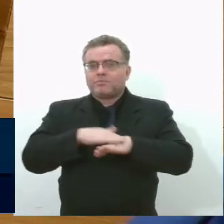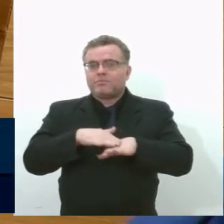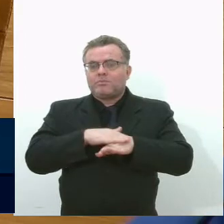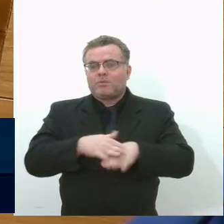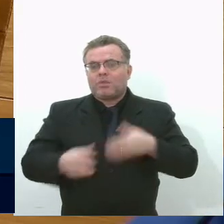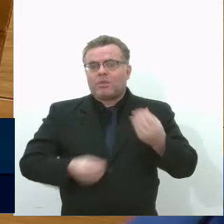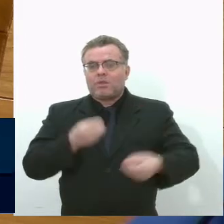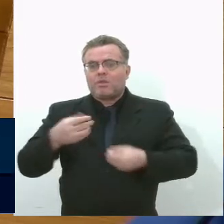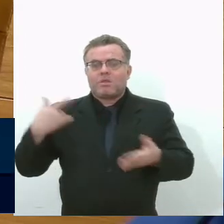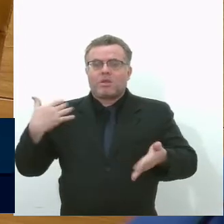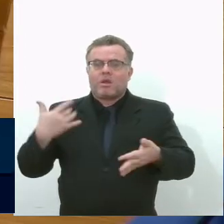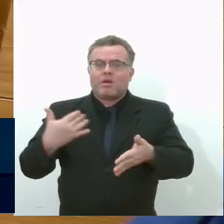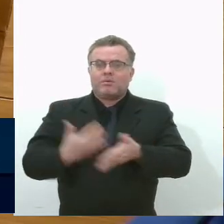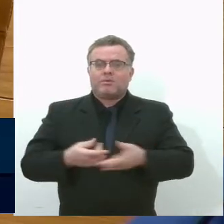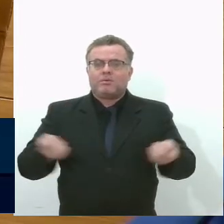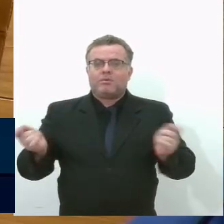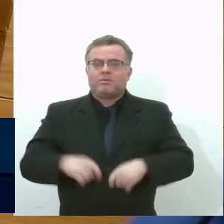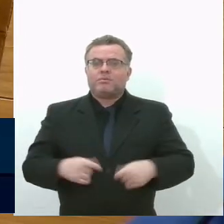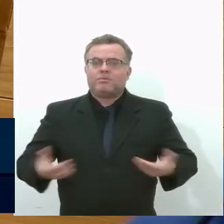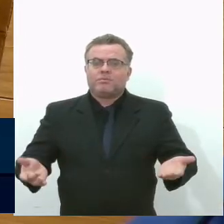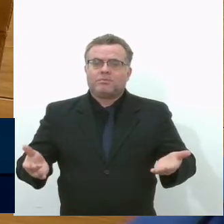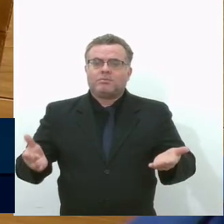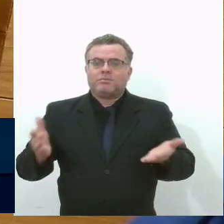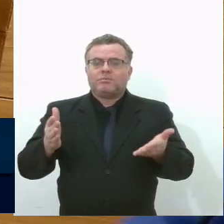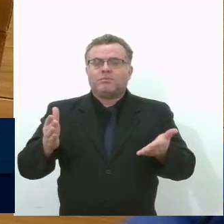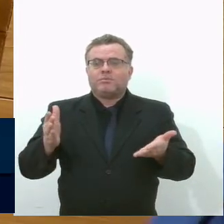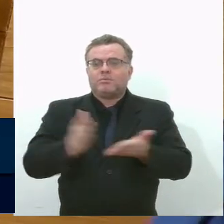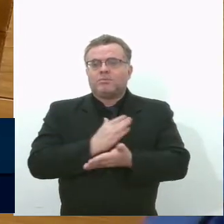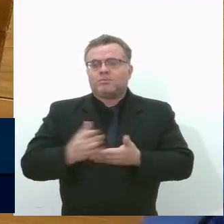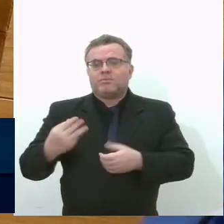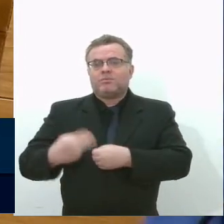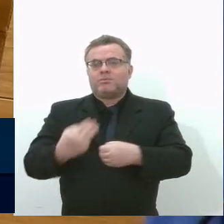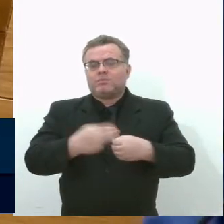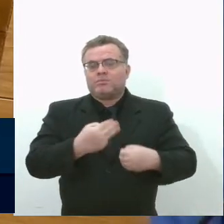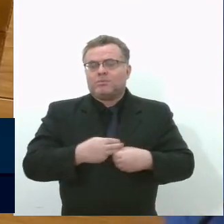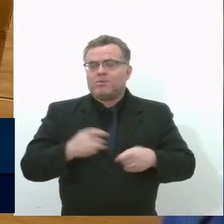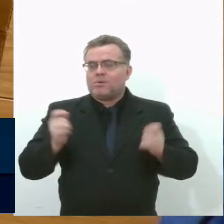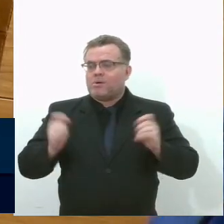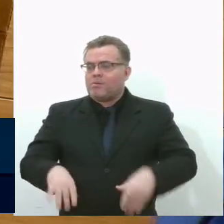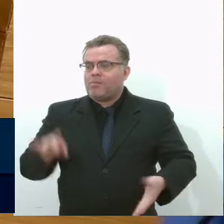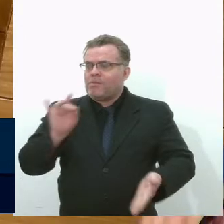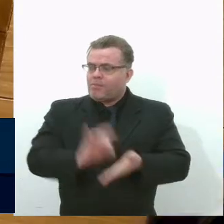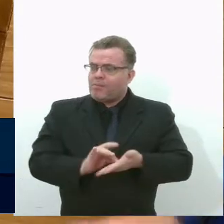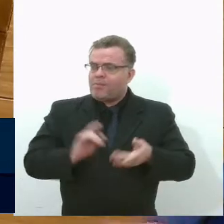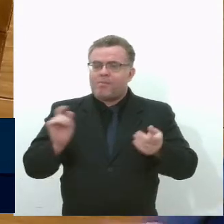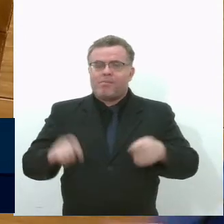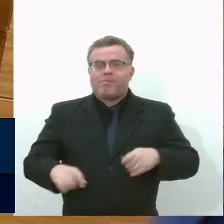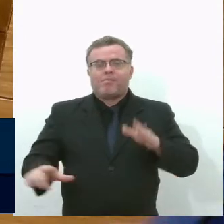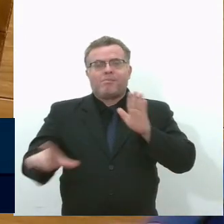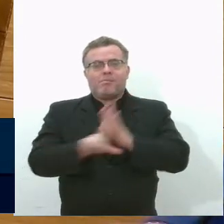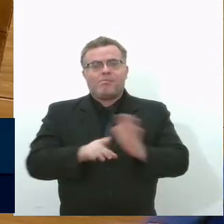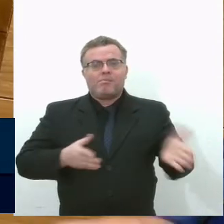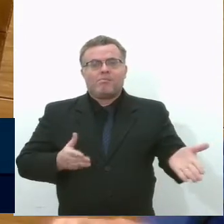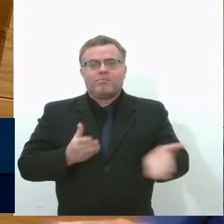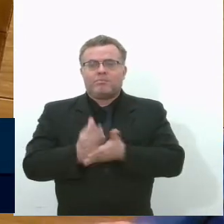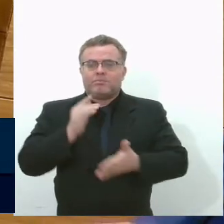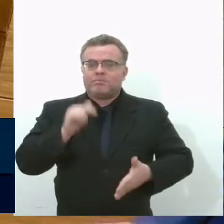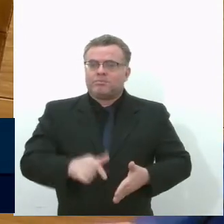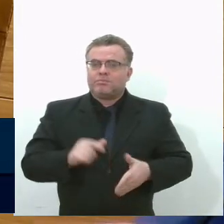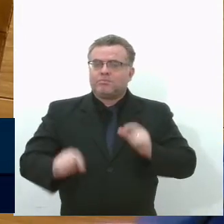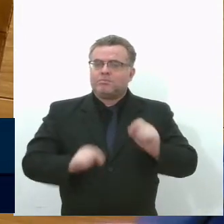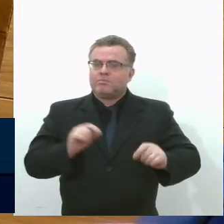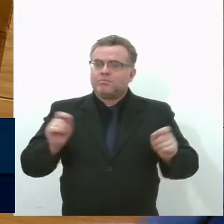campo. E tem alguns municípios sergipanos que já estão consolidados, inclusive com lei aprovada aqui na Assembleia. E é o que deve ser